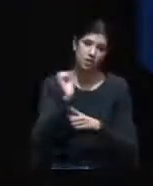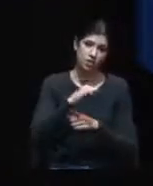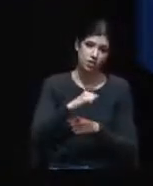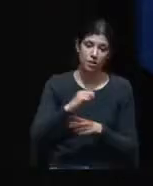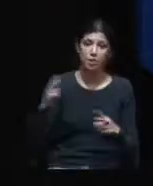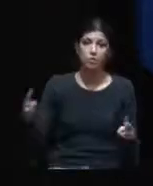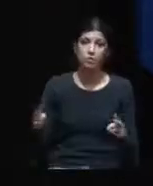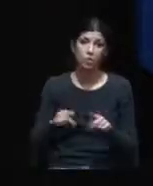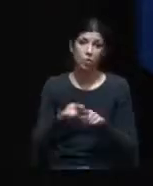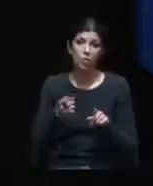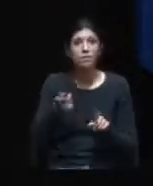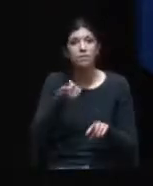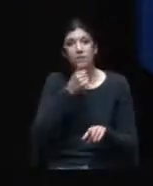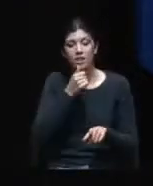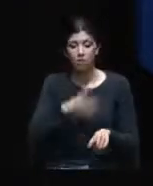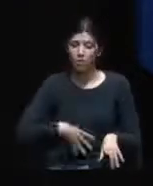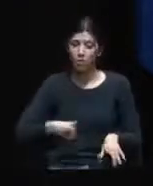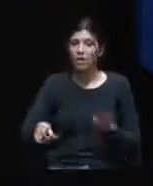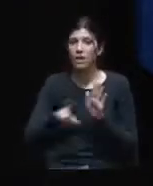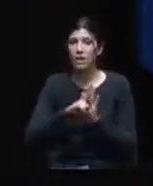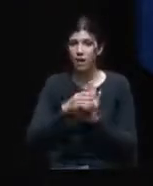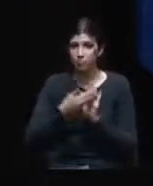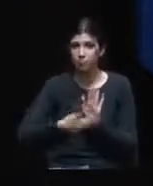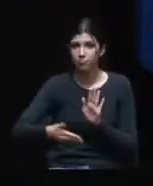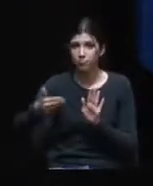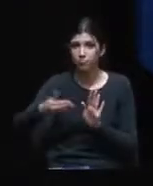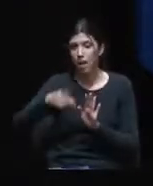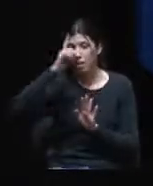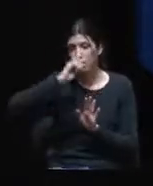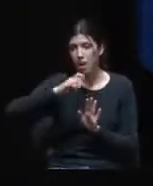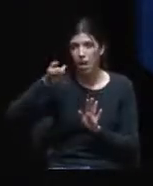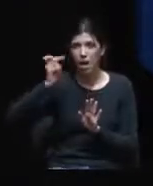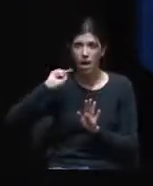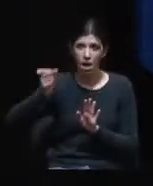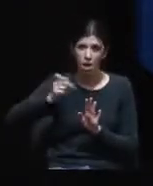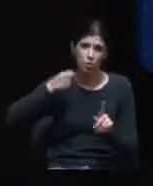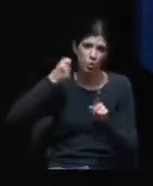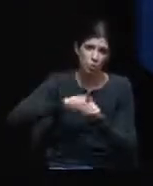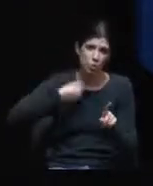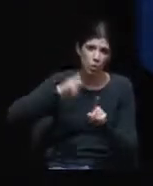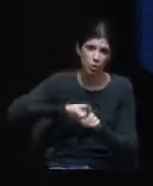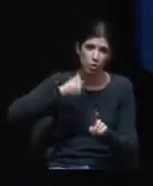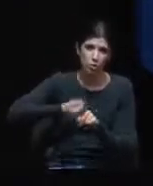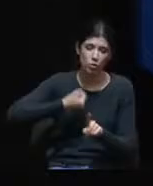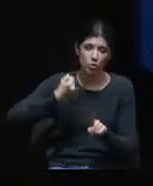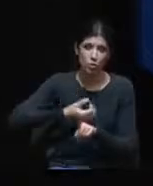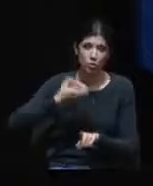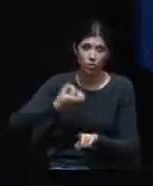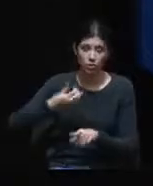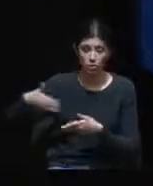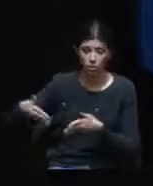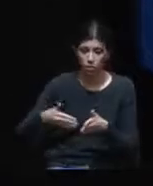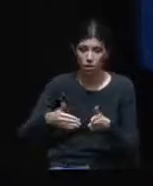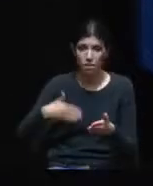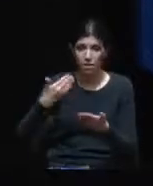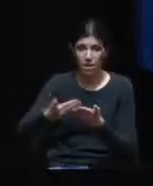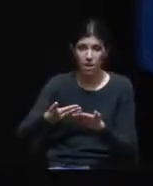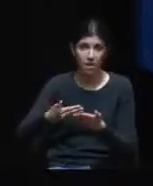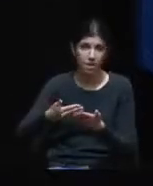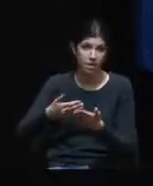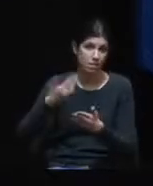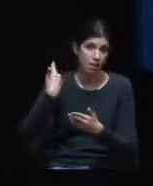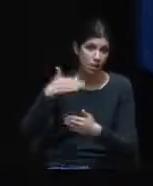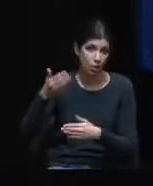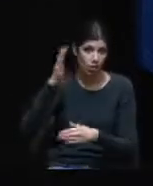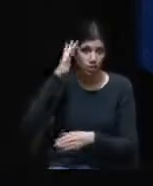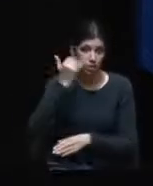sino referente pela despenalização do aborto, relembrando que foram longos anos de uma luta persistente. O caminho feito até esse dia,